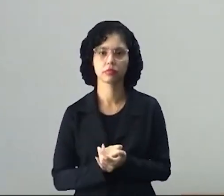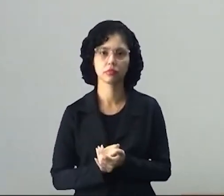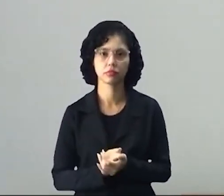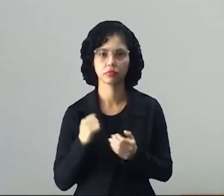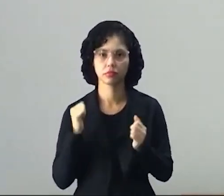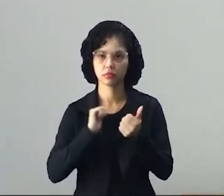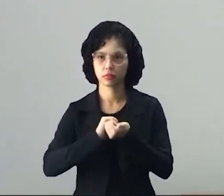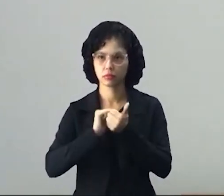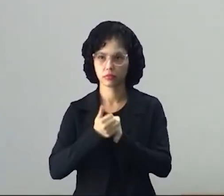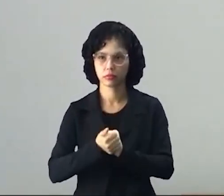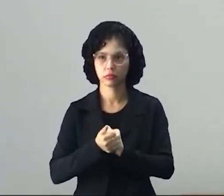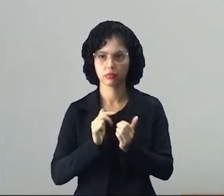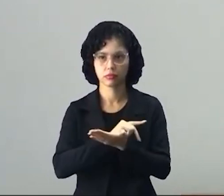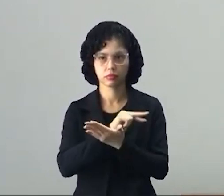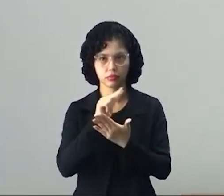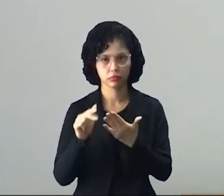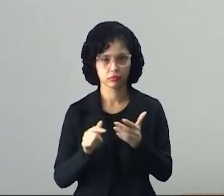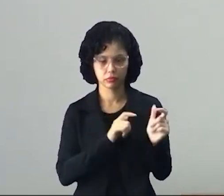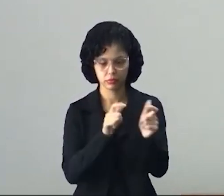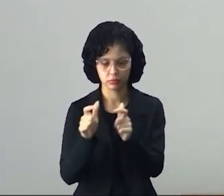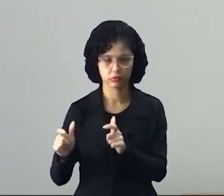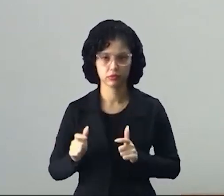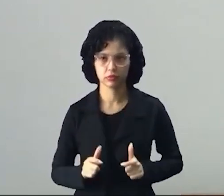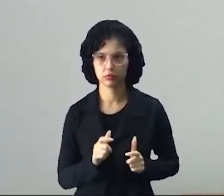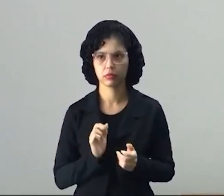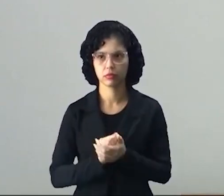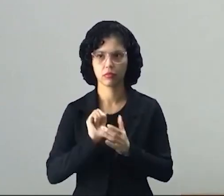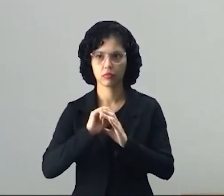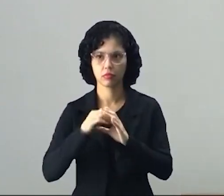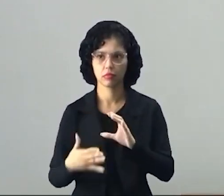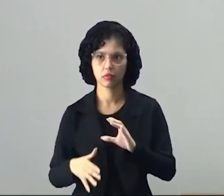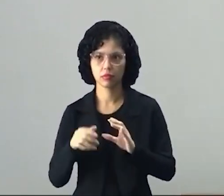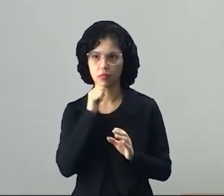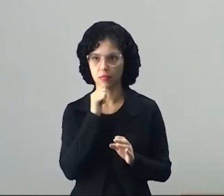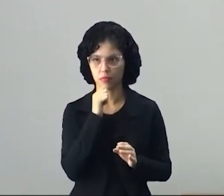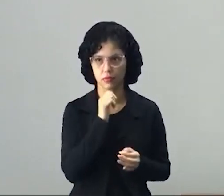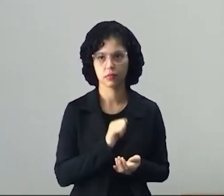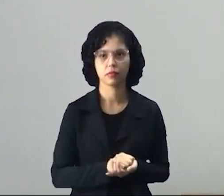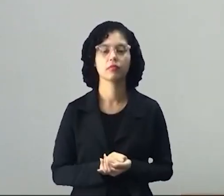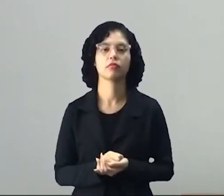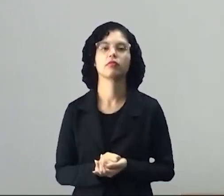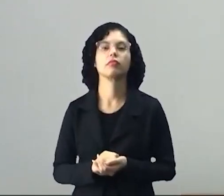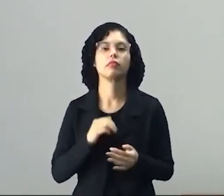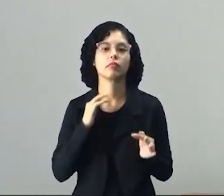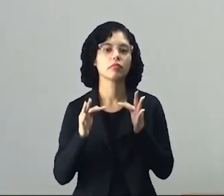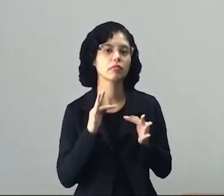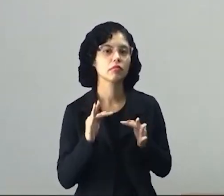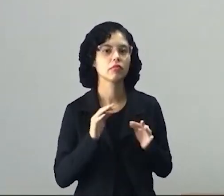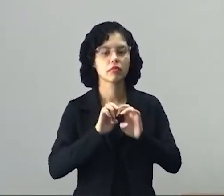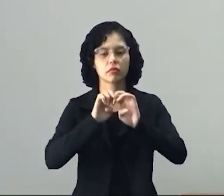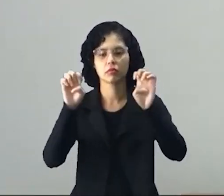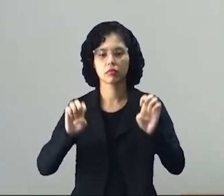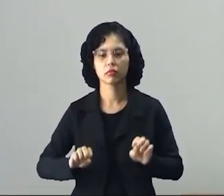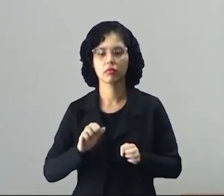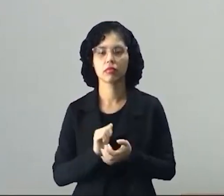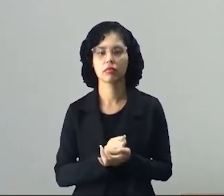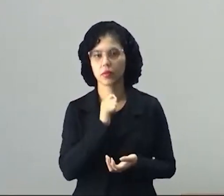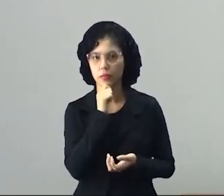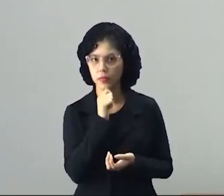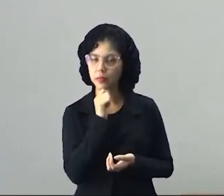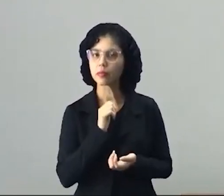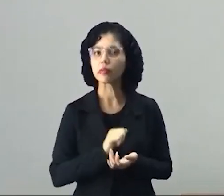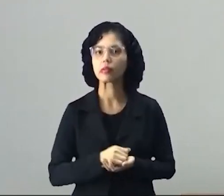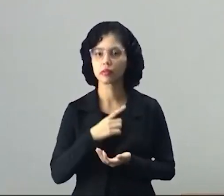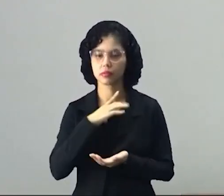e adaptação a diferentes ambientes. Então, as características físicas, digamos assim, né, estruturais que compõem